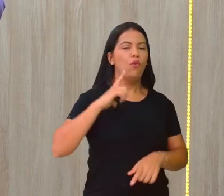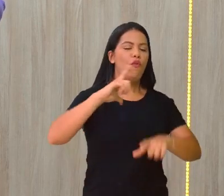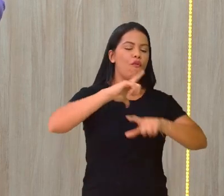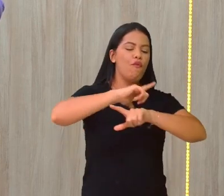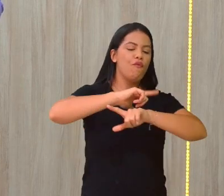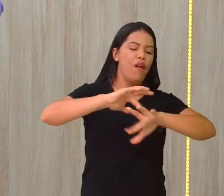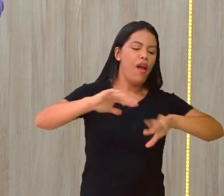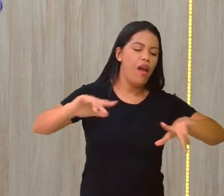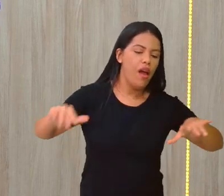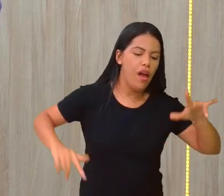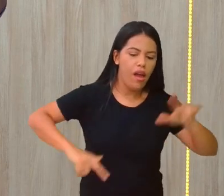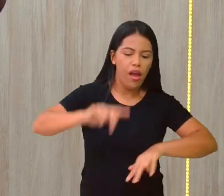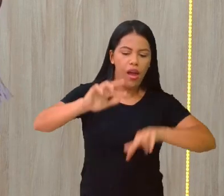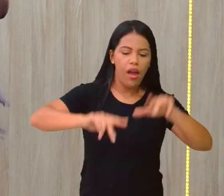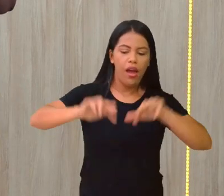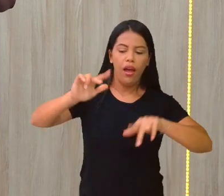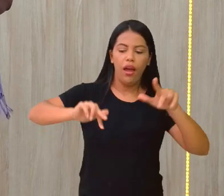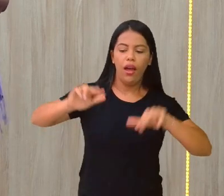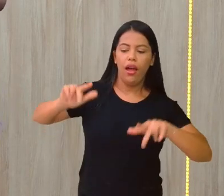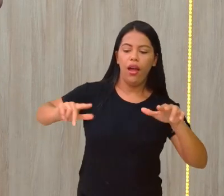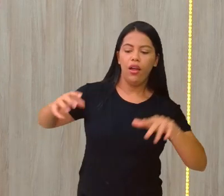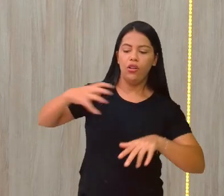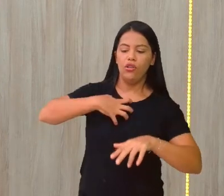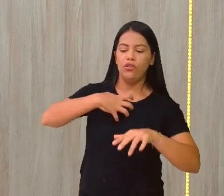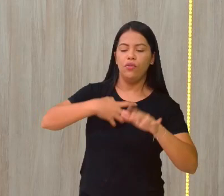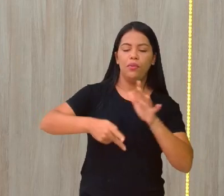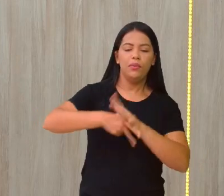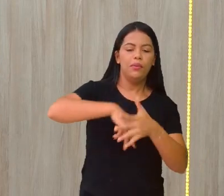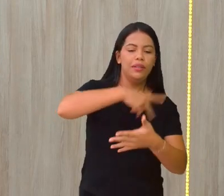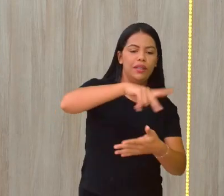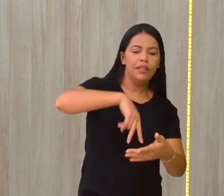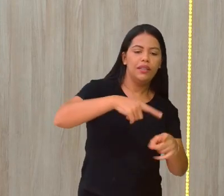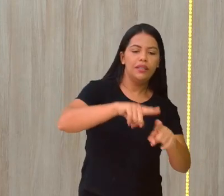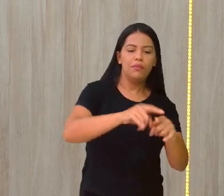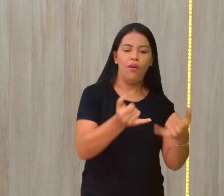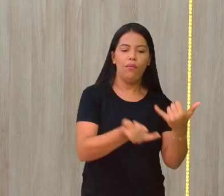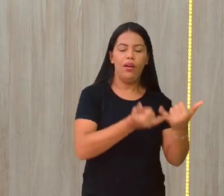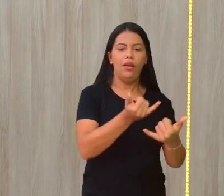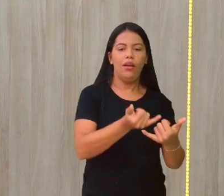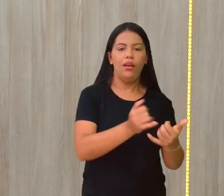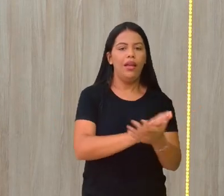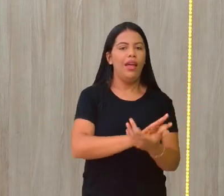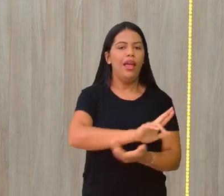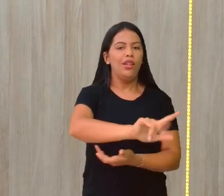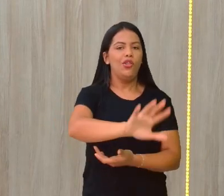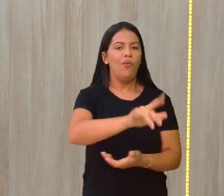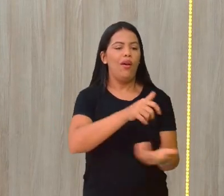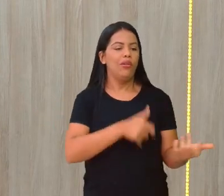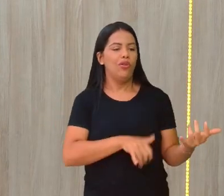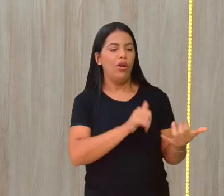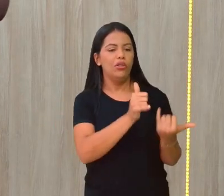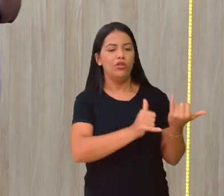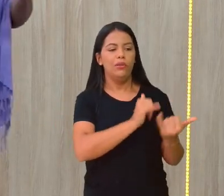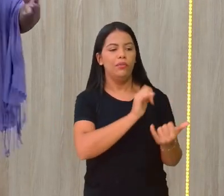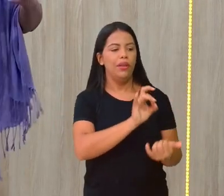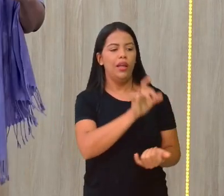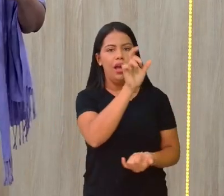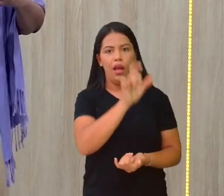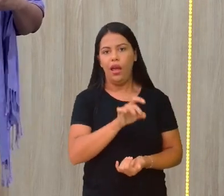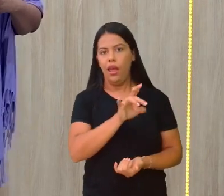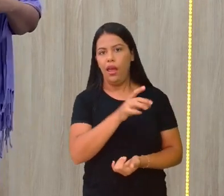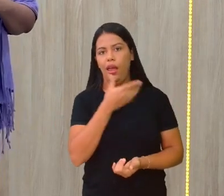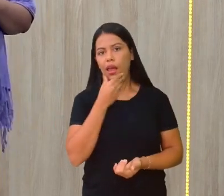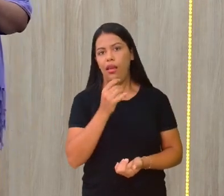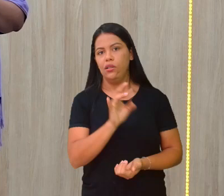variadas formas e variados folguedos. Ele não é um brincante, um tocante só